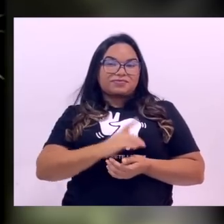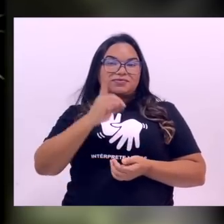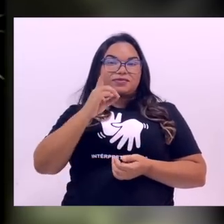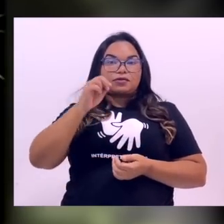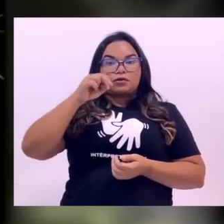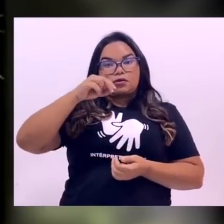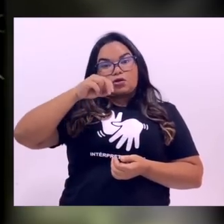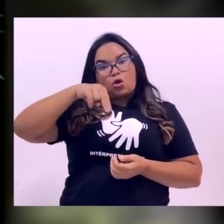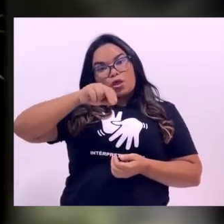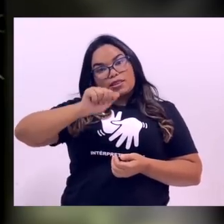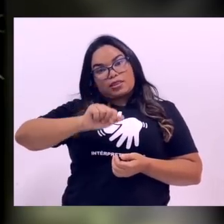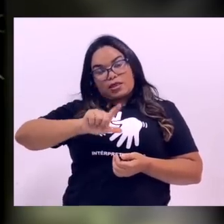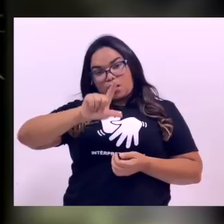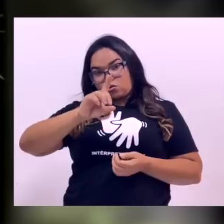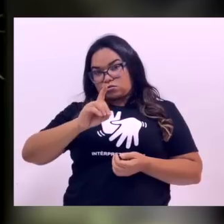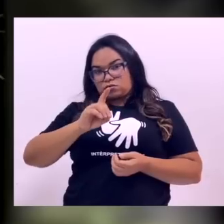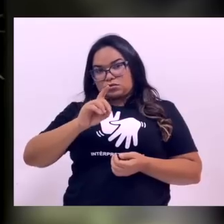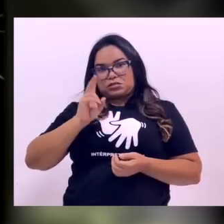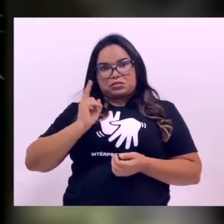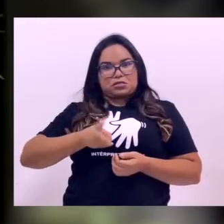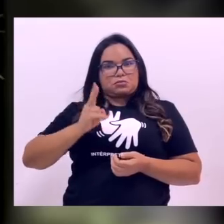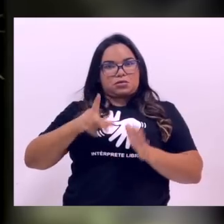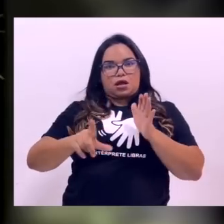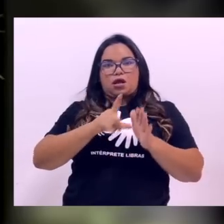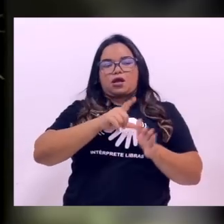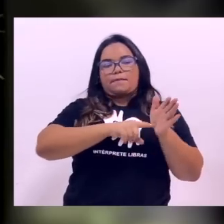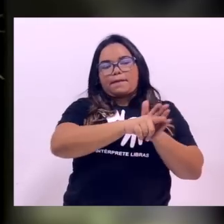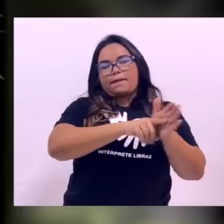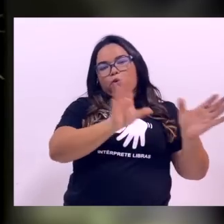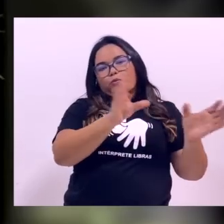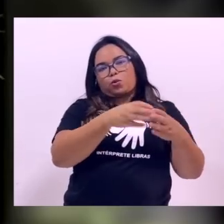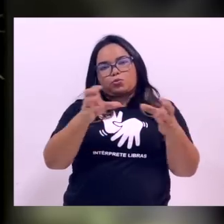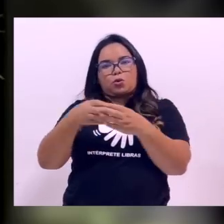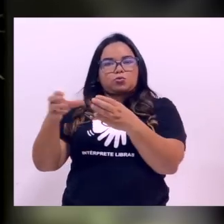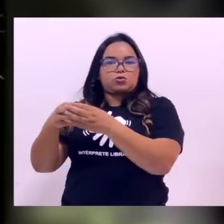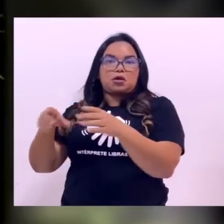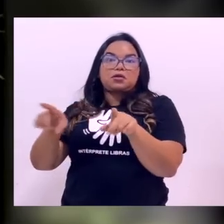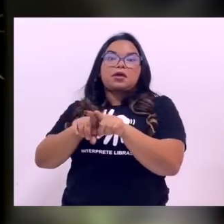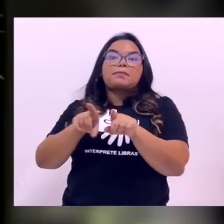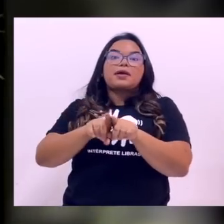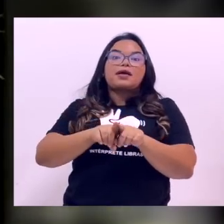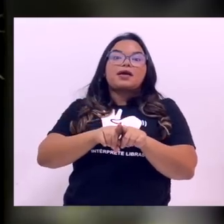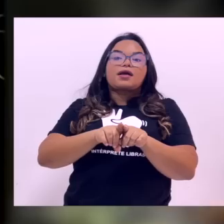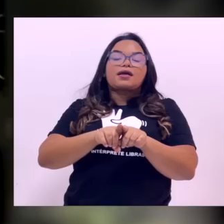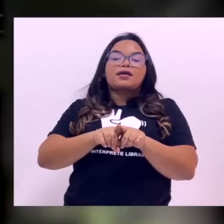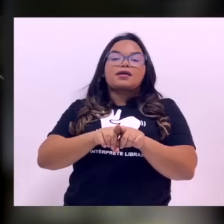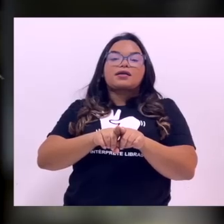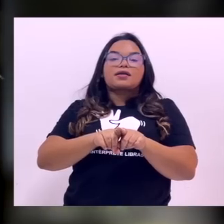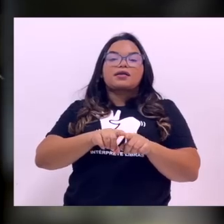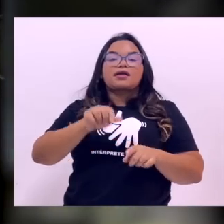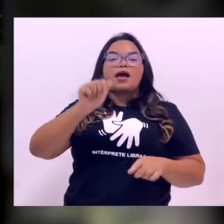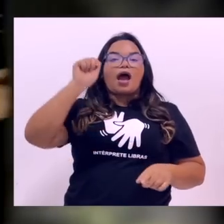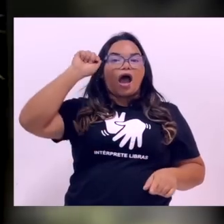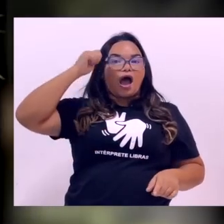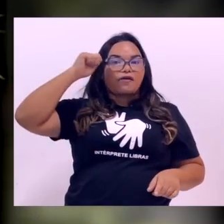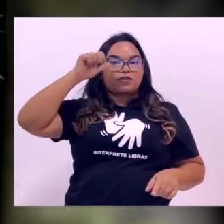não tomava uma decisão sem consultar cada uma dessas categorias. E Nelson Mandela,